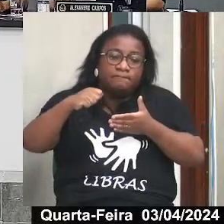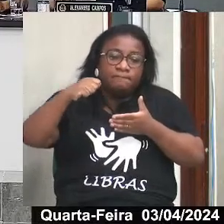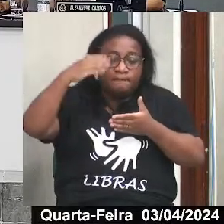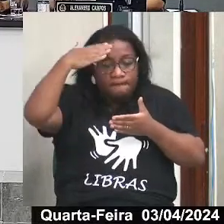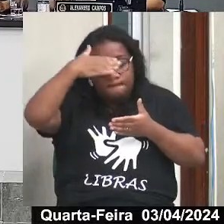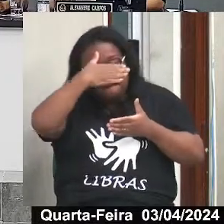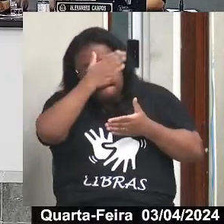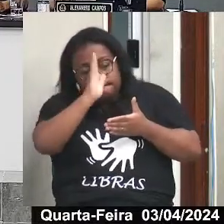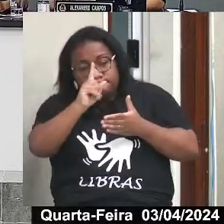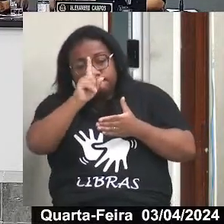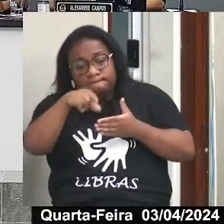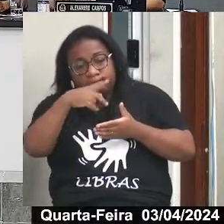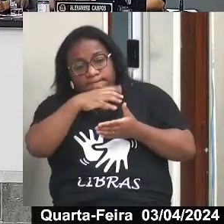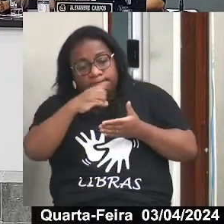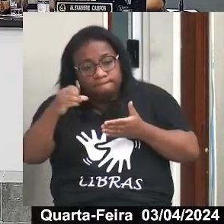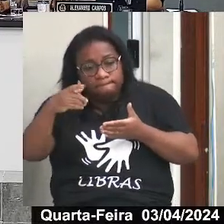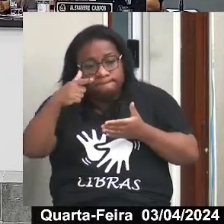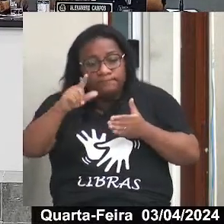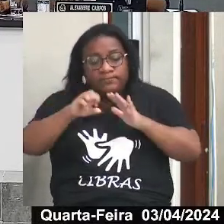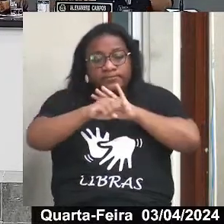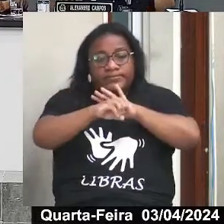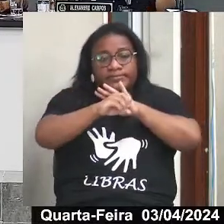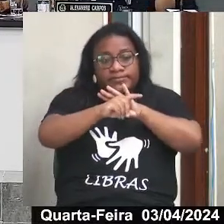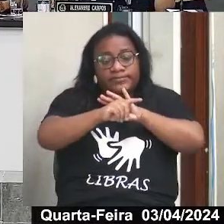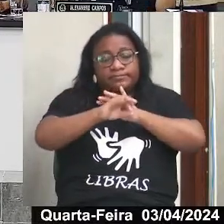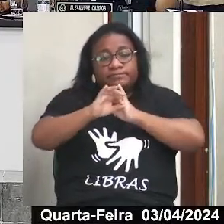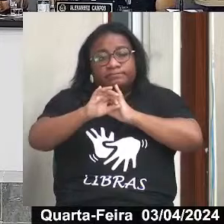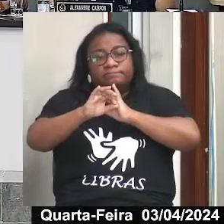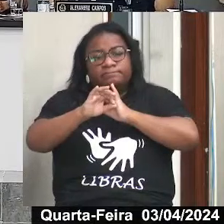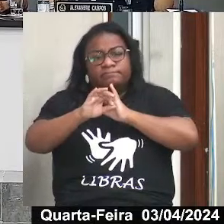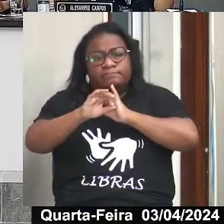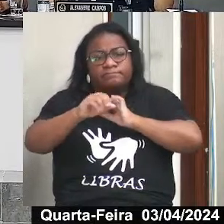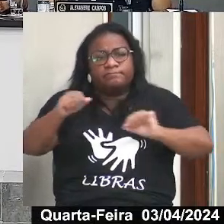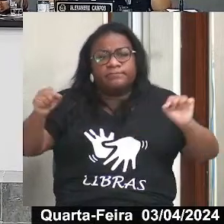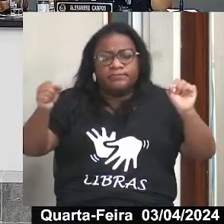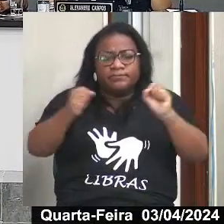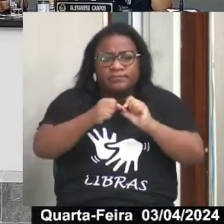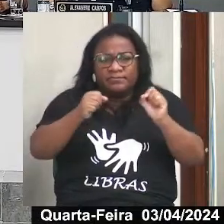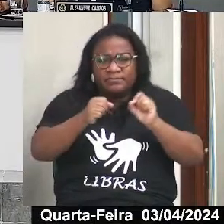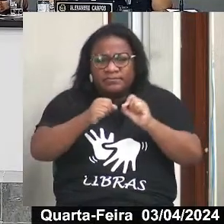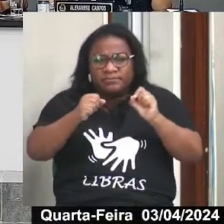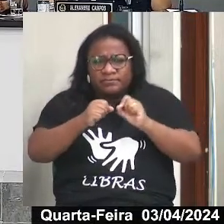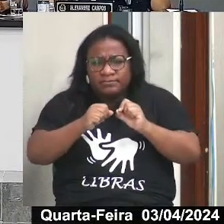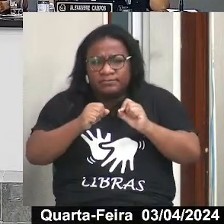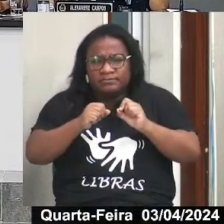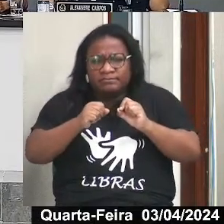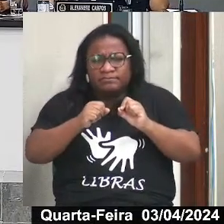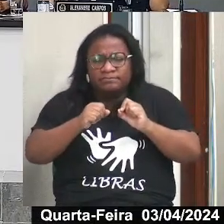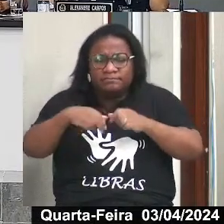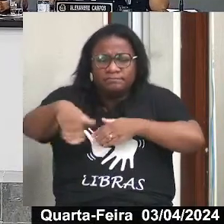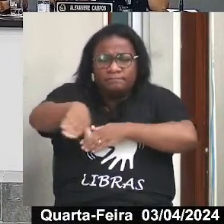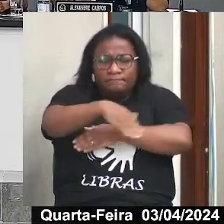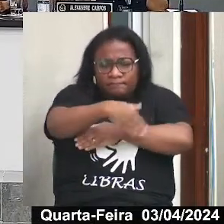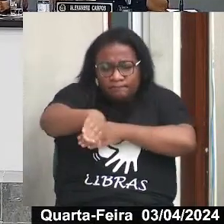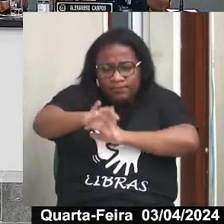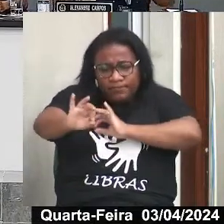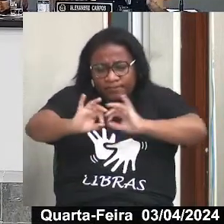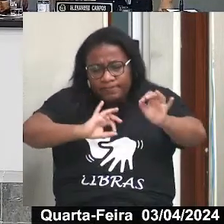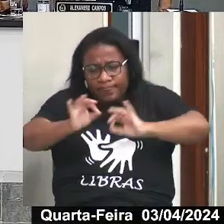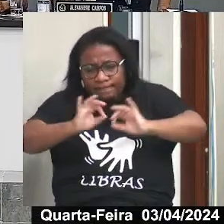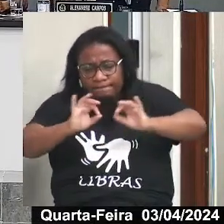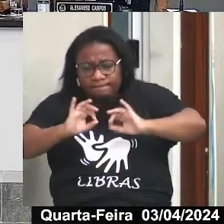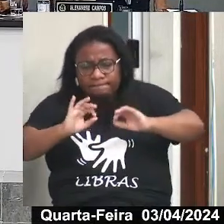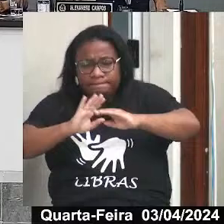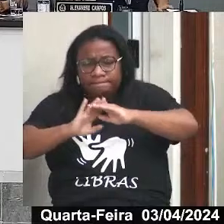Costa. Indicação 74/24. Indica que seja realizado estudo para implantação de guias de sarjeto,